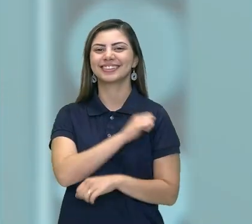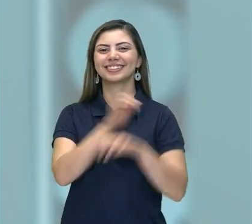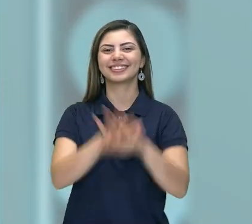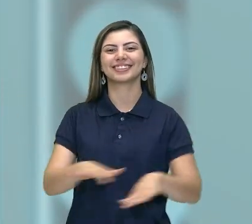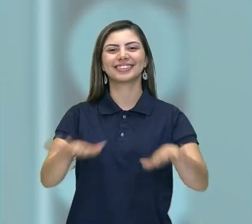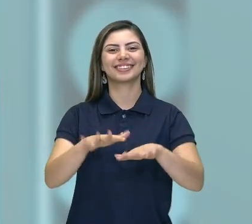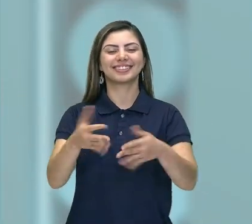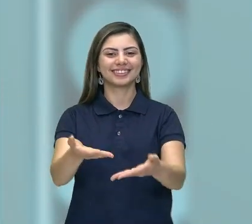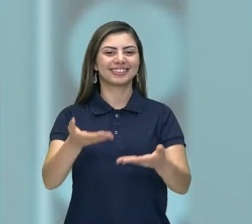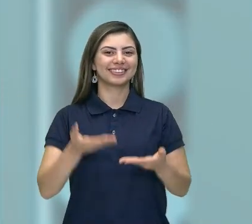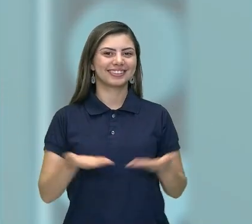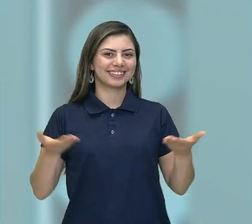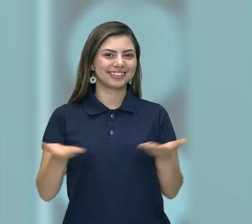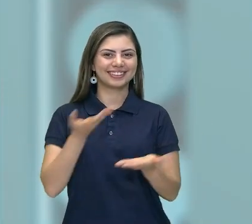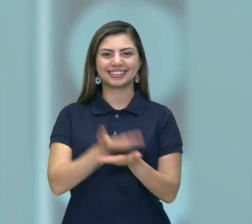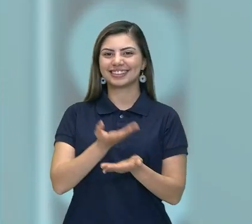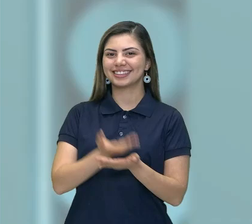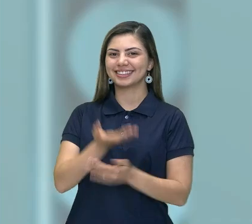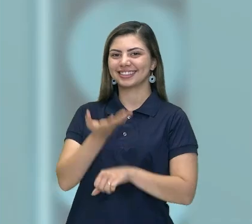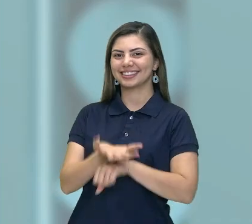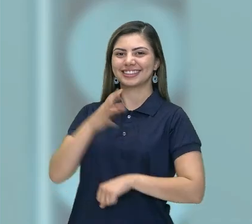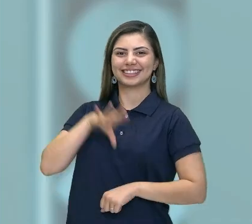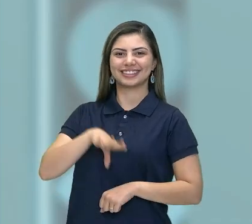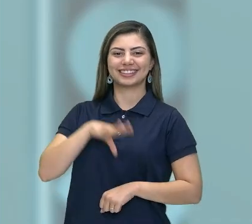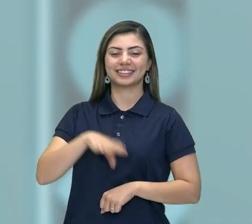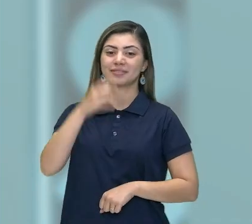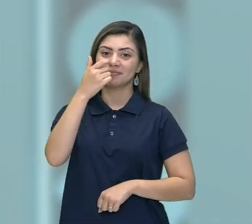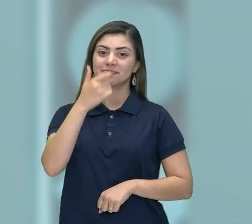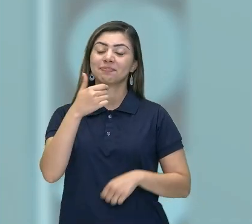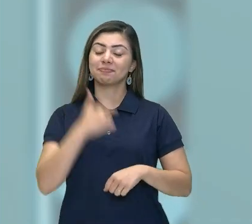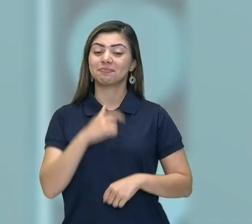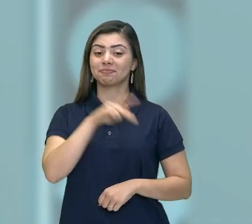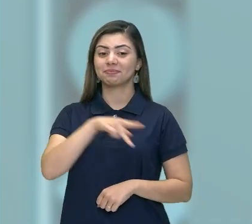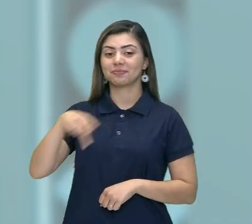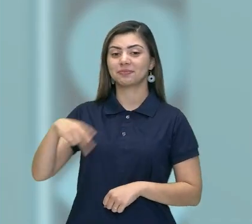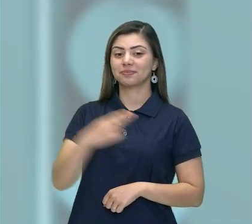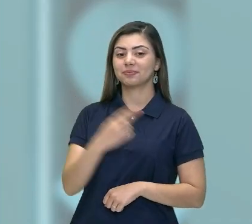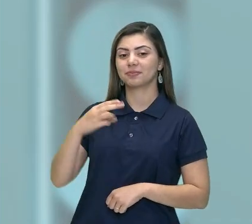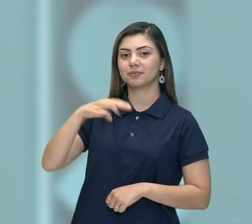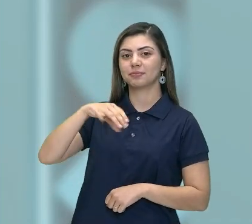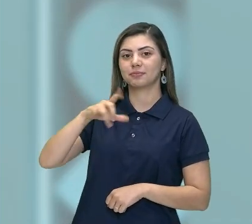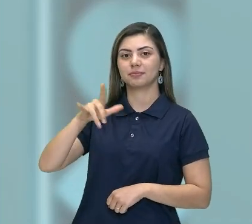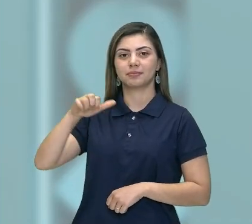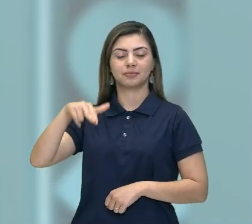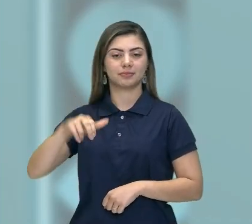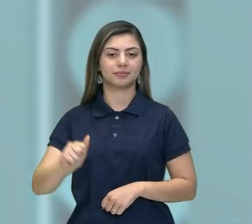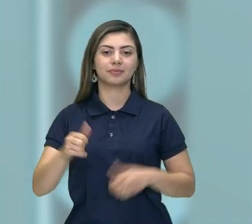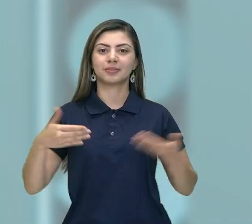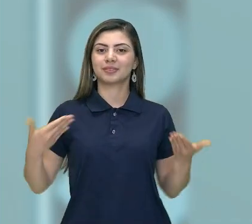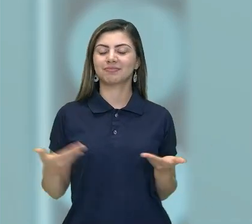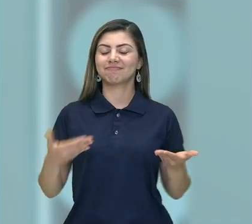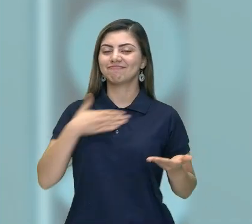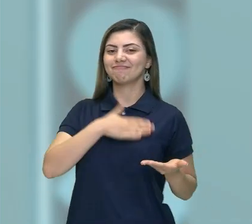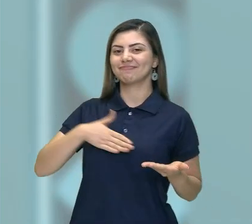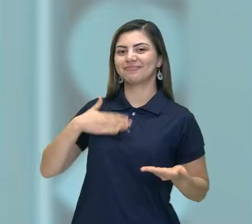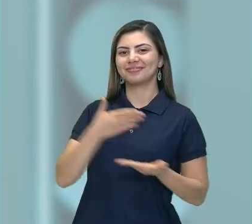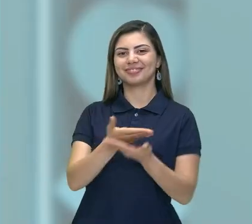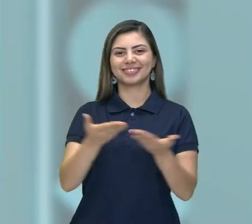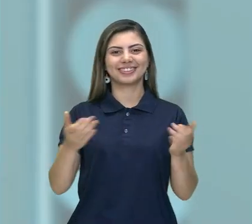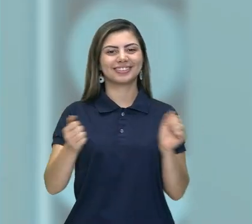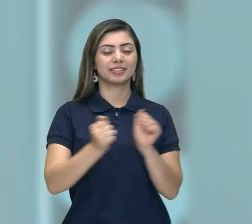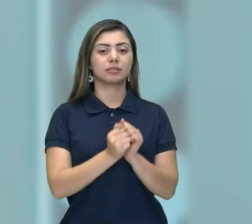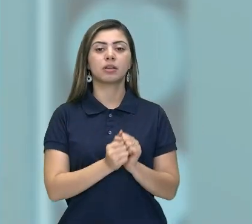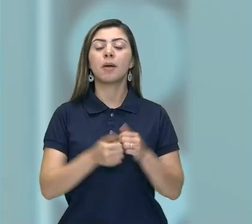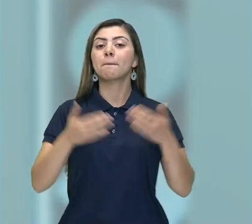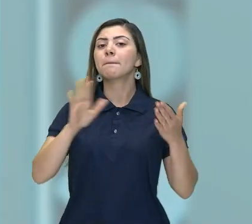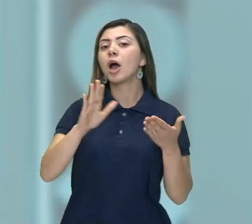alunos, sejam bem-vindos a mais uma aula de língua portuguesa. Eu sou Milena Marães, professora de língua portuguesa, e é um prazer tê-los aqui.